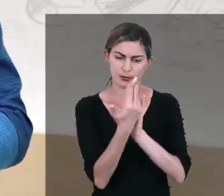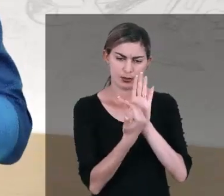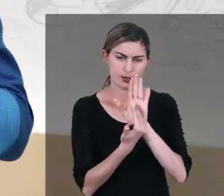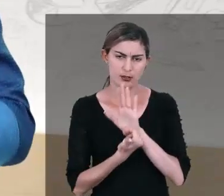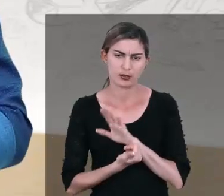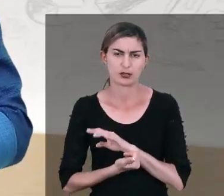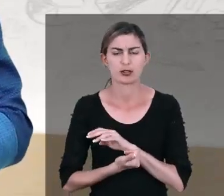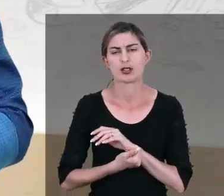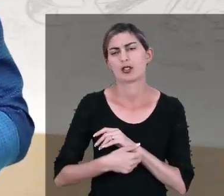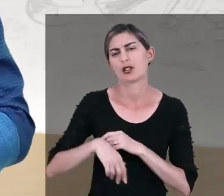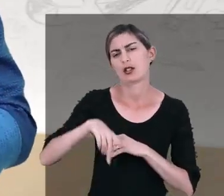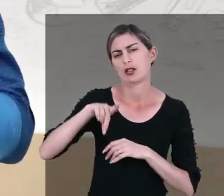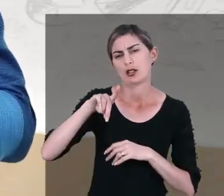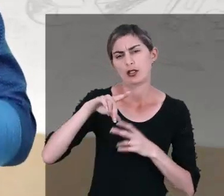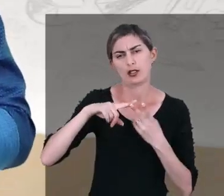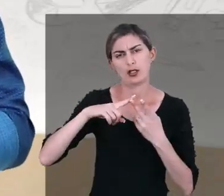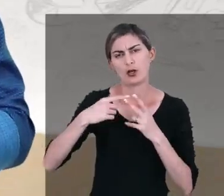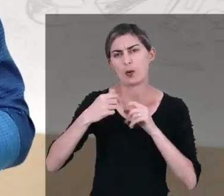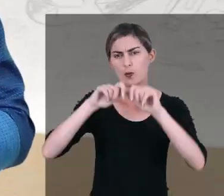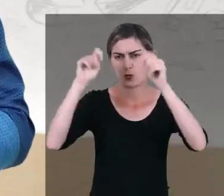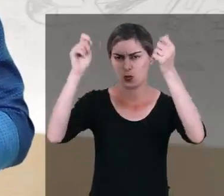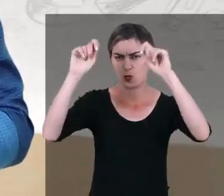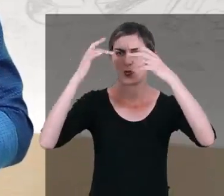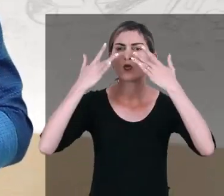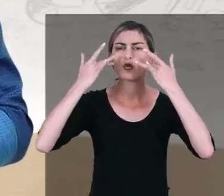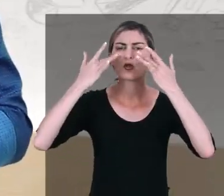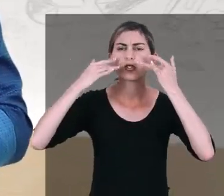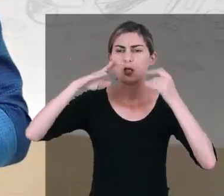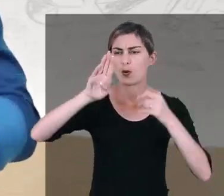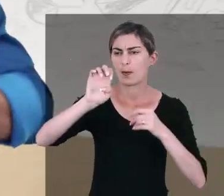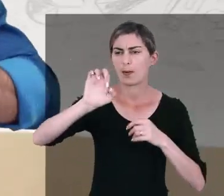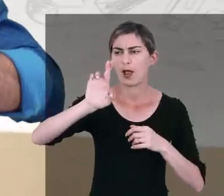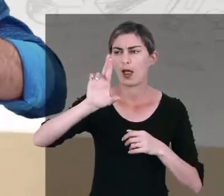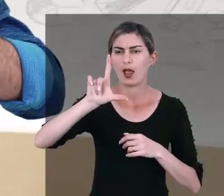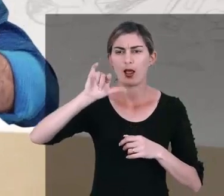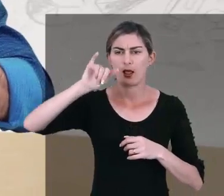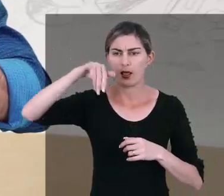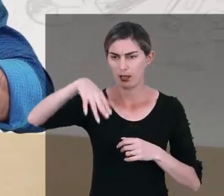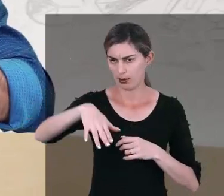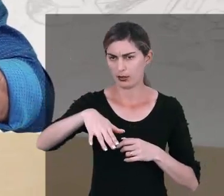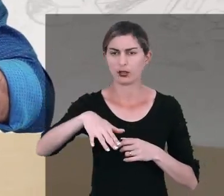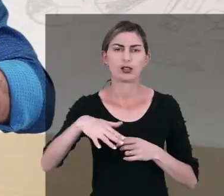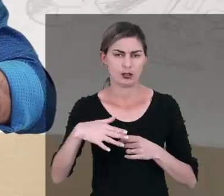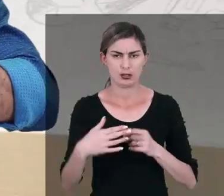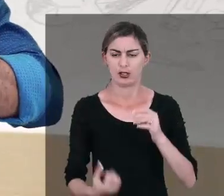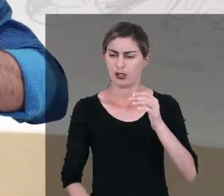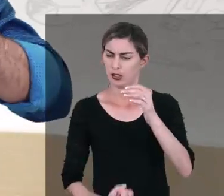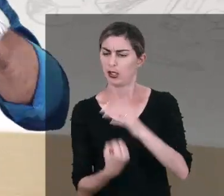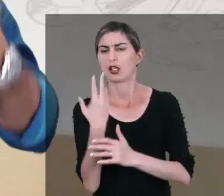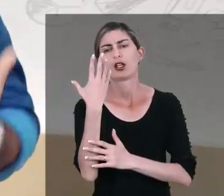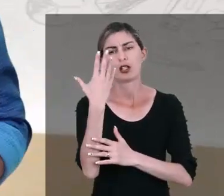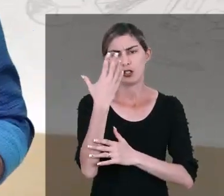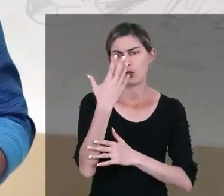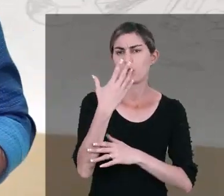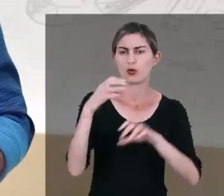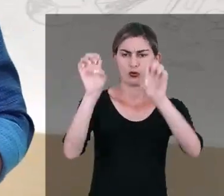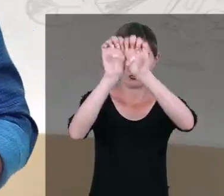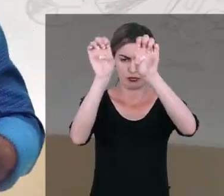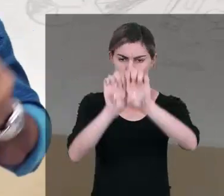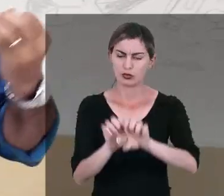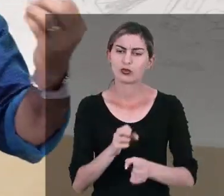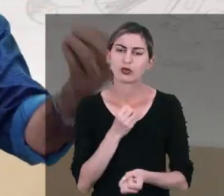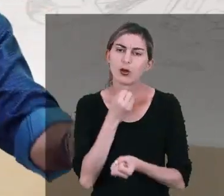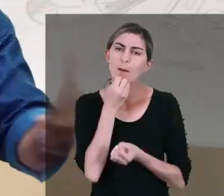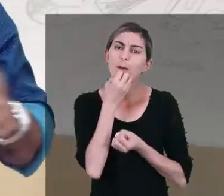como Daniel Libeskind, que fez o Museu Judaico de Berlim, criou uma estrutura até poética